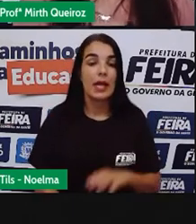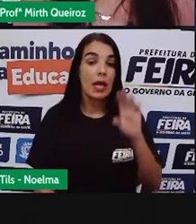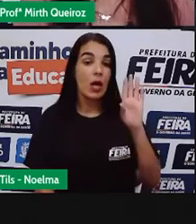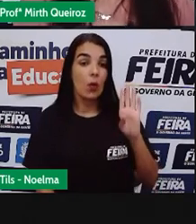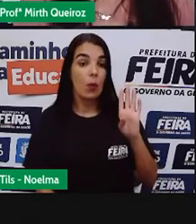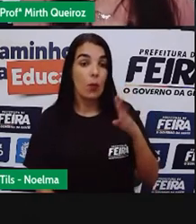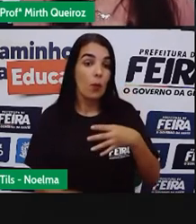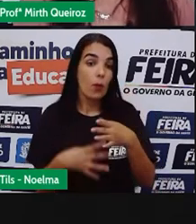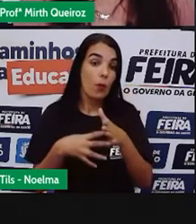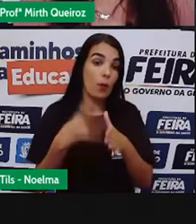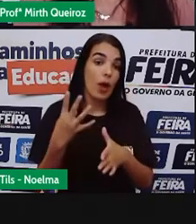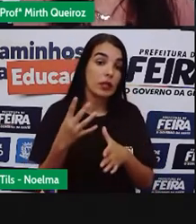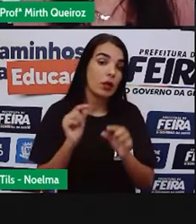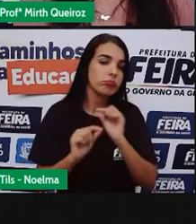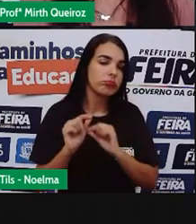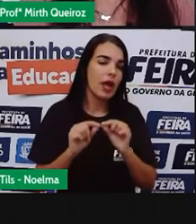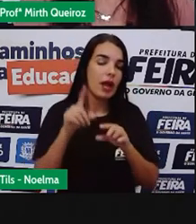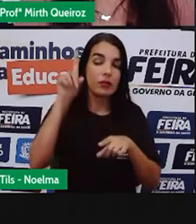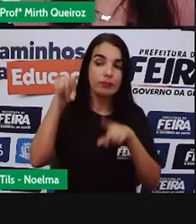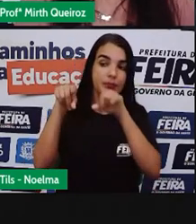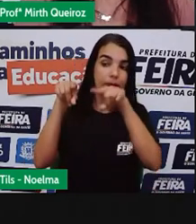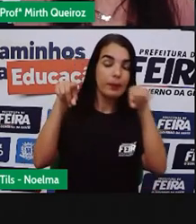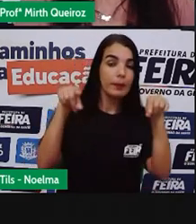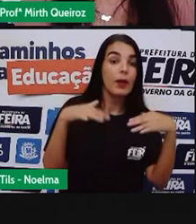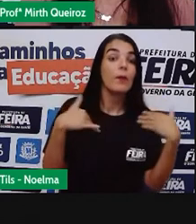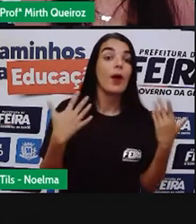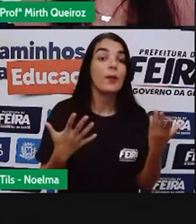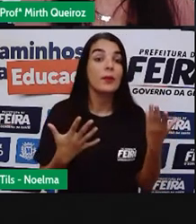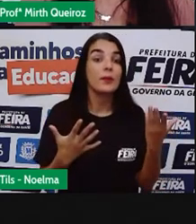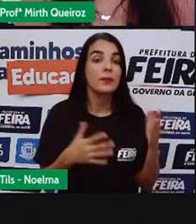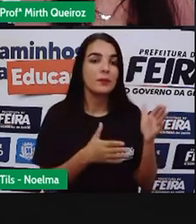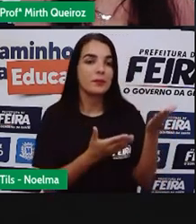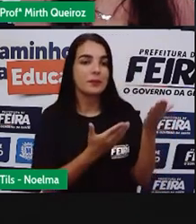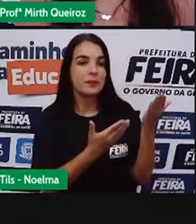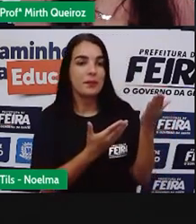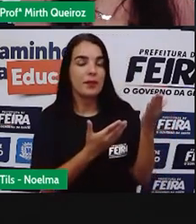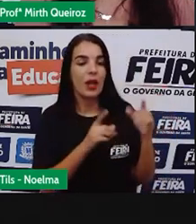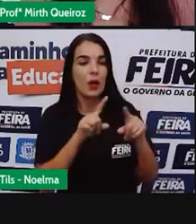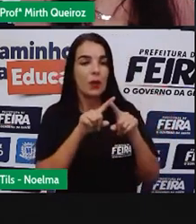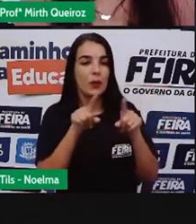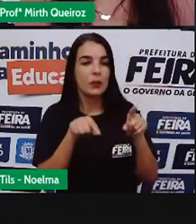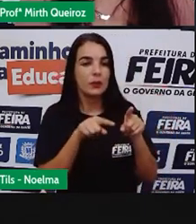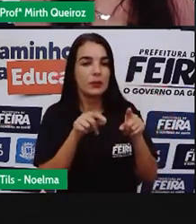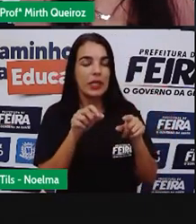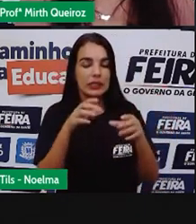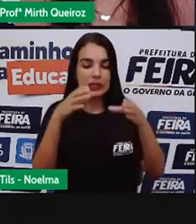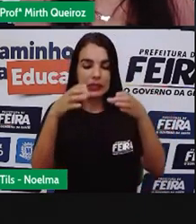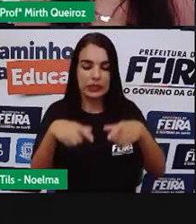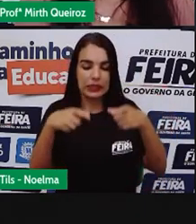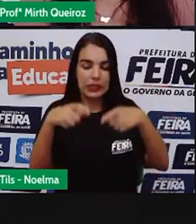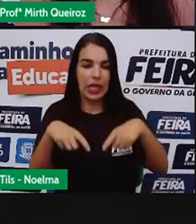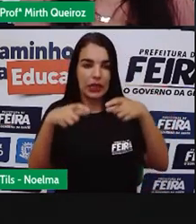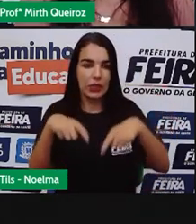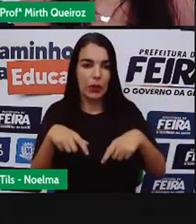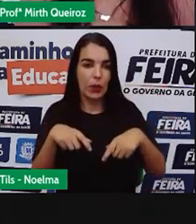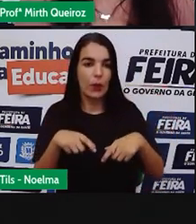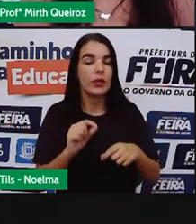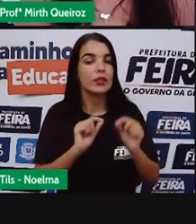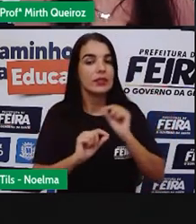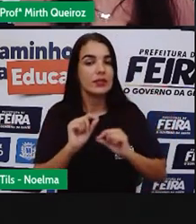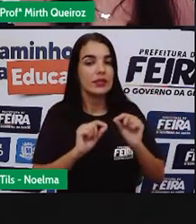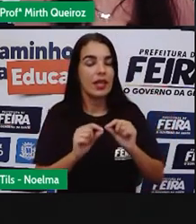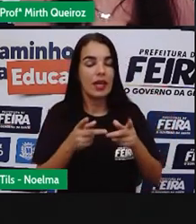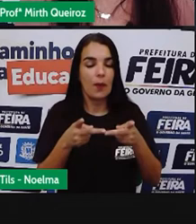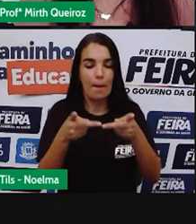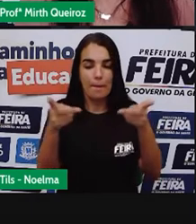Quarta questão. Qual é o tipo de gráfico representado abaixo? Gráfico de setores, também